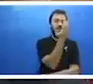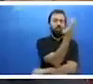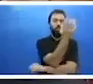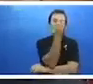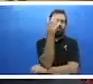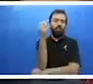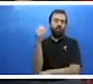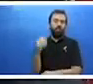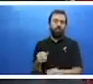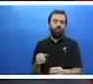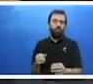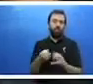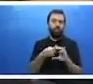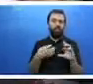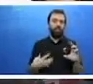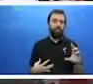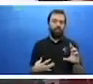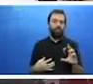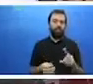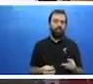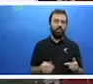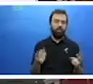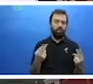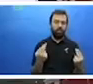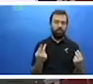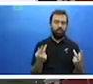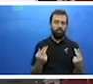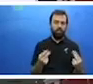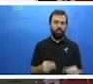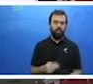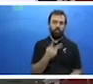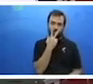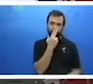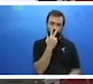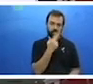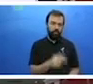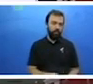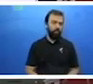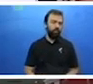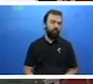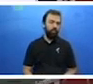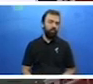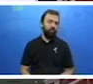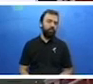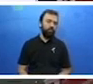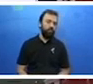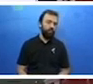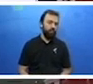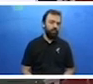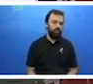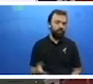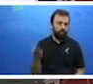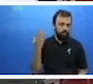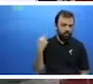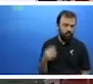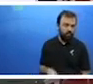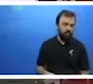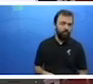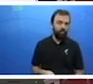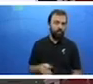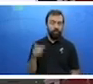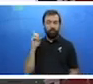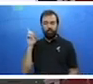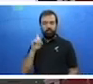e vegetação. No nosso mapa divisão regional, lá em 1942, a